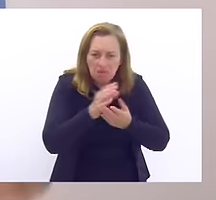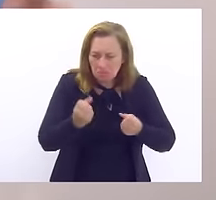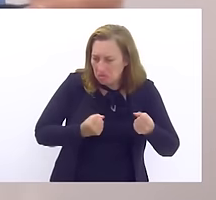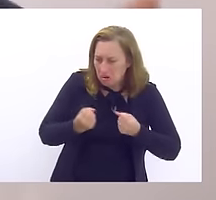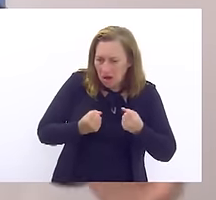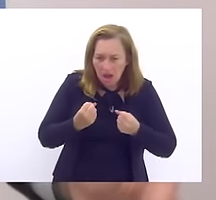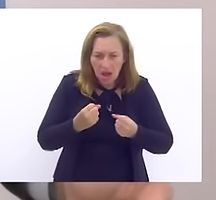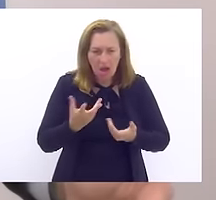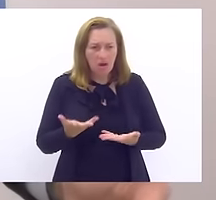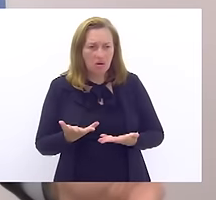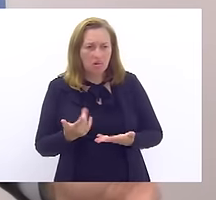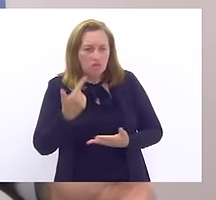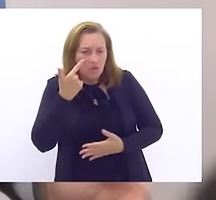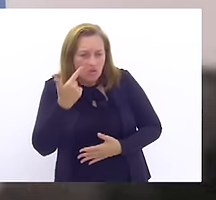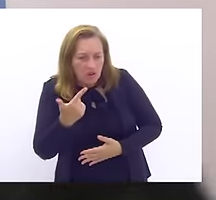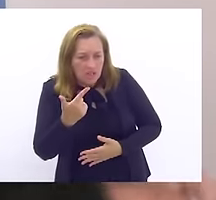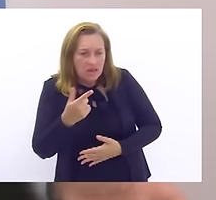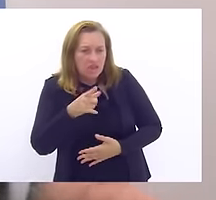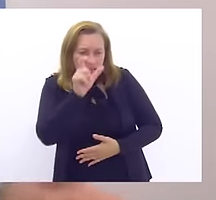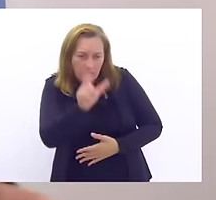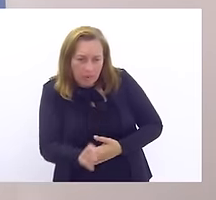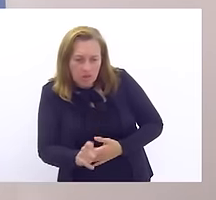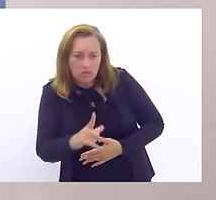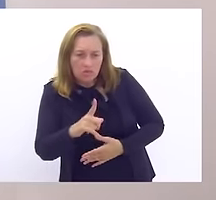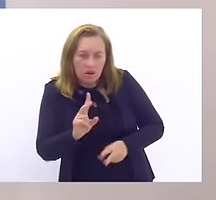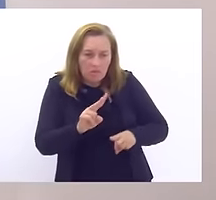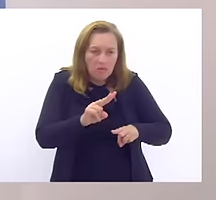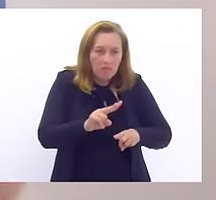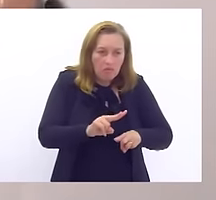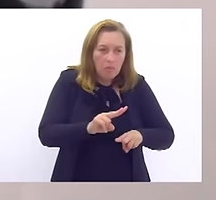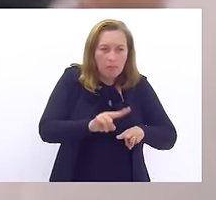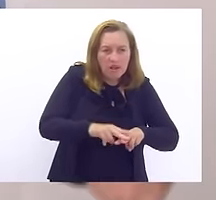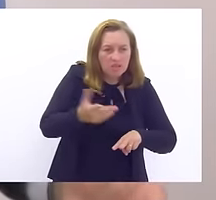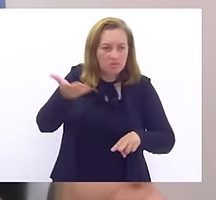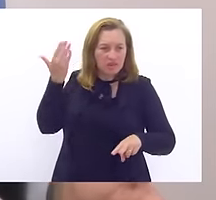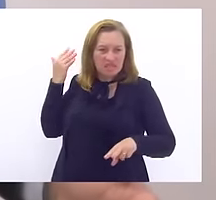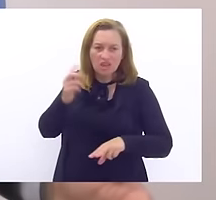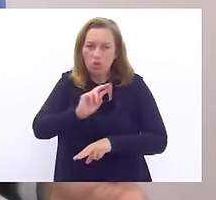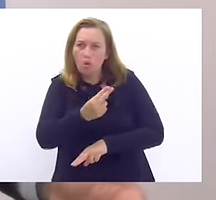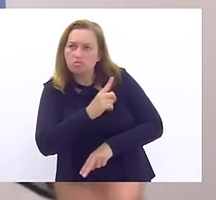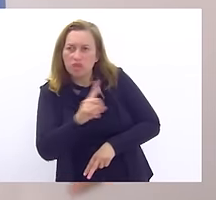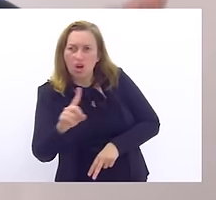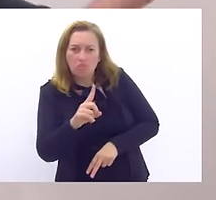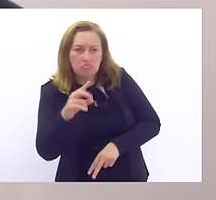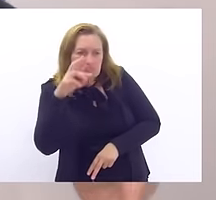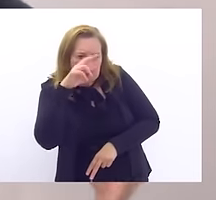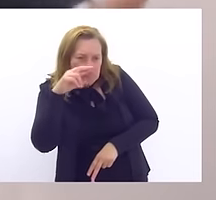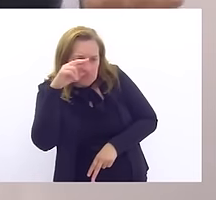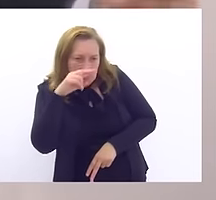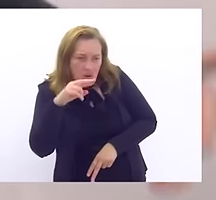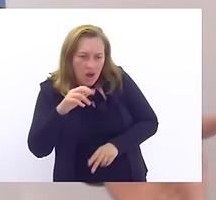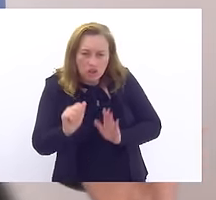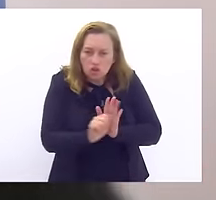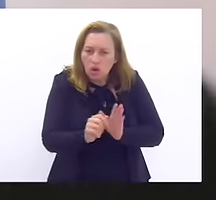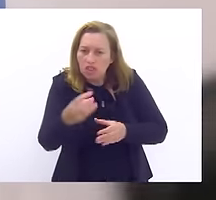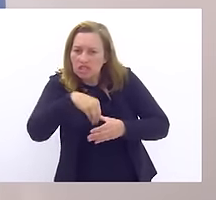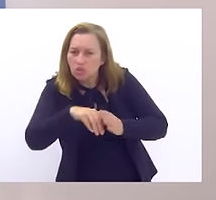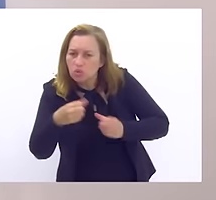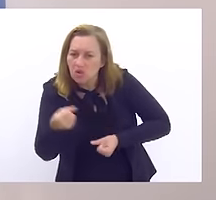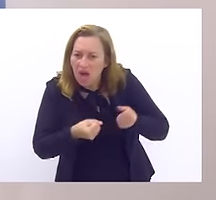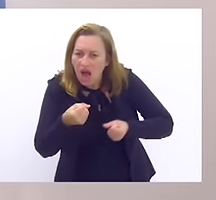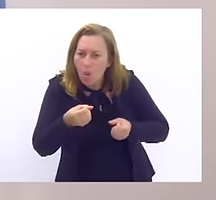se levanta se o indivíduo tem mandado de prisão em aberto não se verifica se ele usa se ele está com droga ou